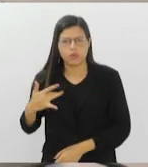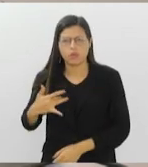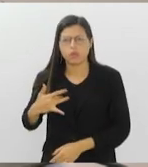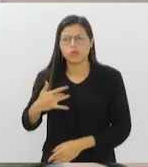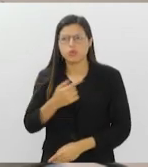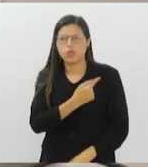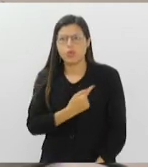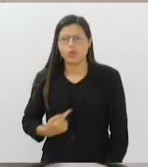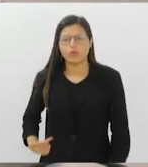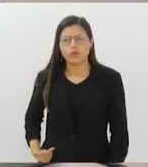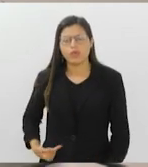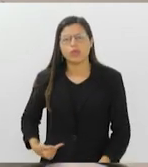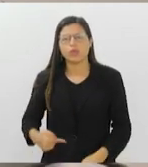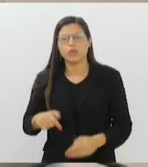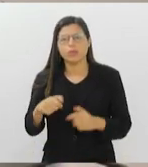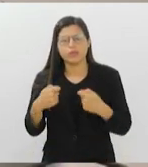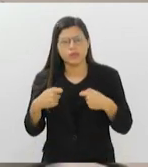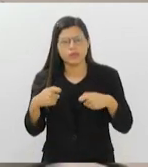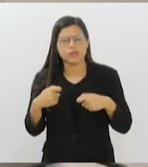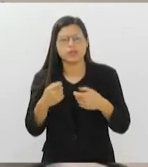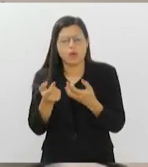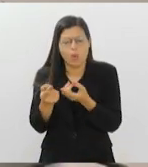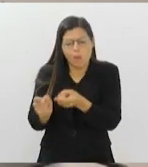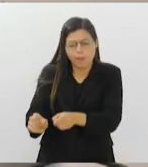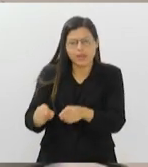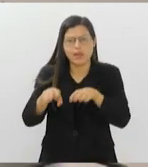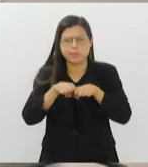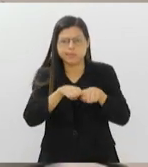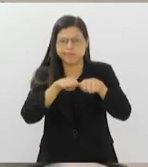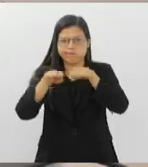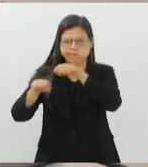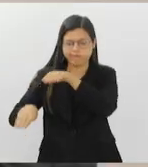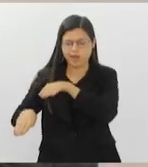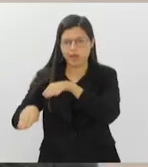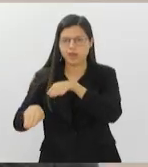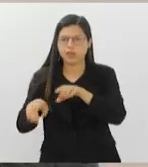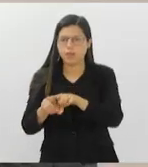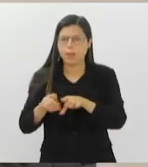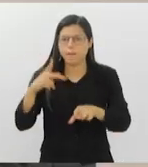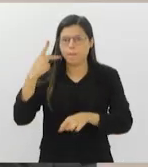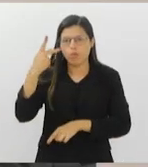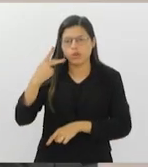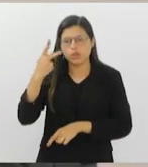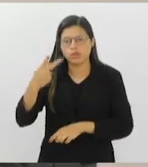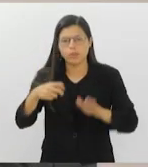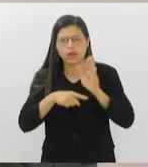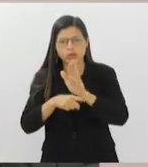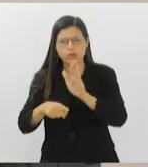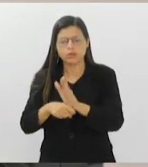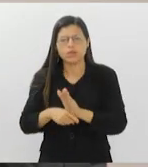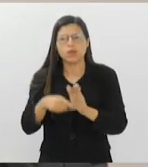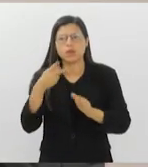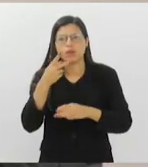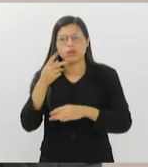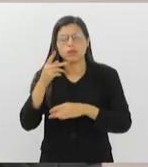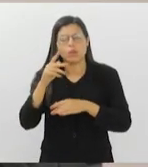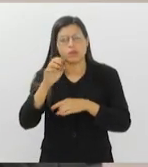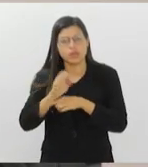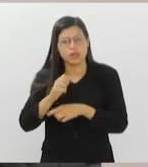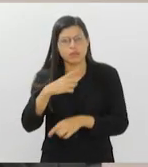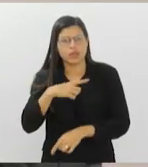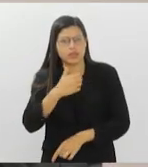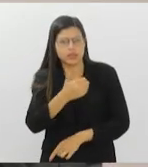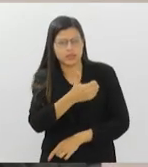a combater as desigualdades e pensar políticas mais amplas. Ela ressaltou que o Estado possui 110 unidades de